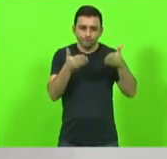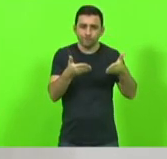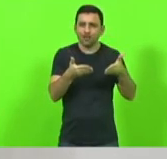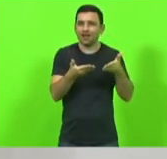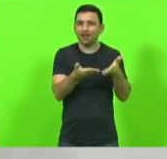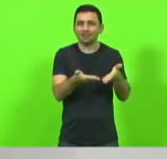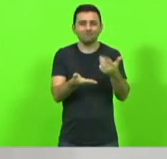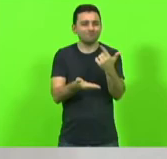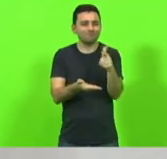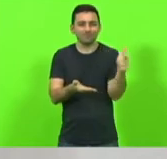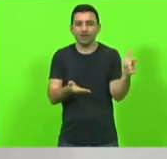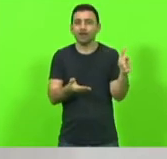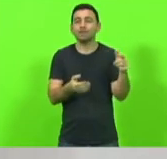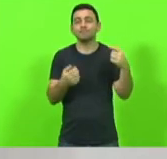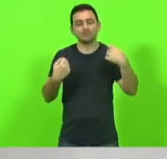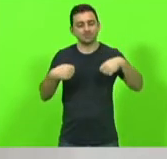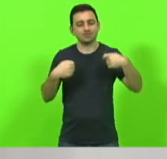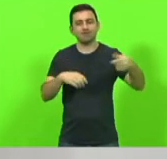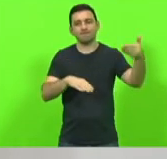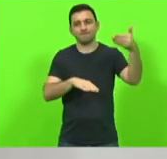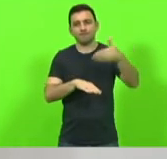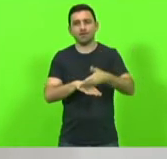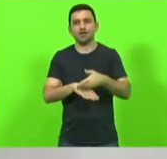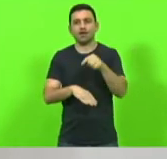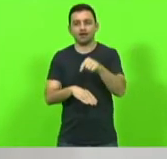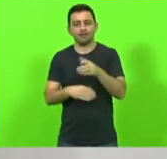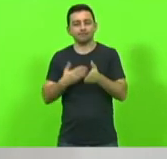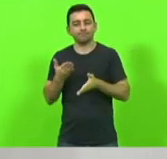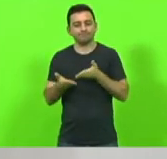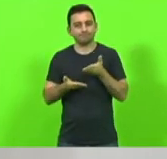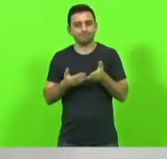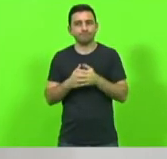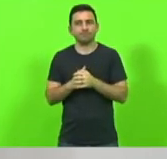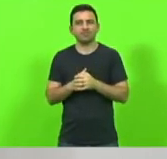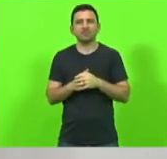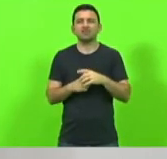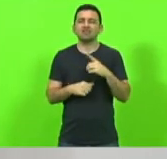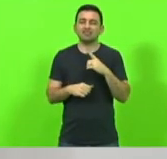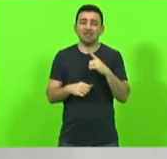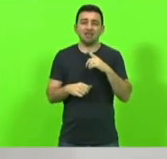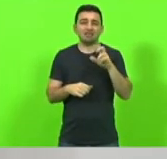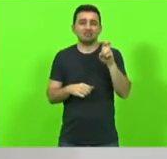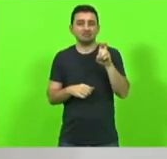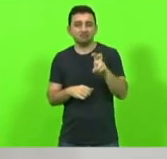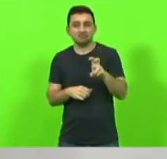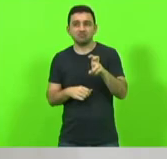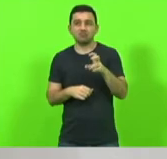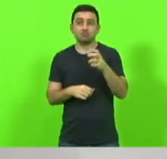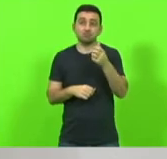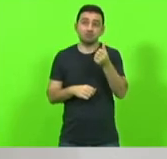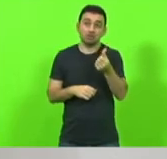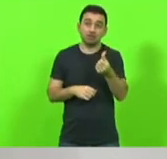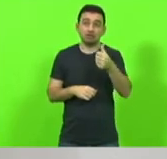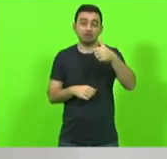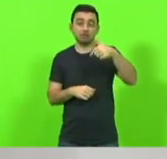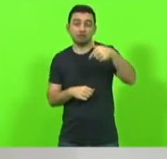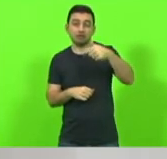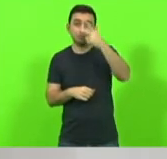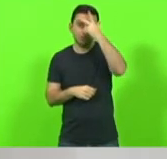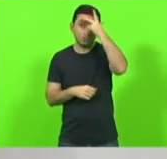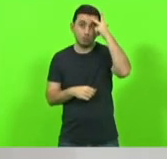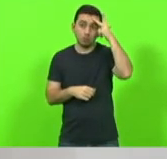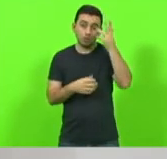ser atendidas. E muitas vezes vem 5, 6, 7 pessoas, às vezes num